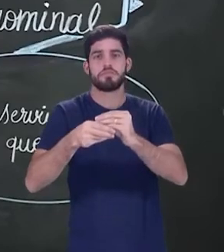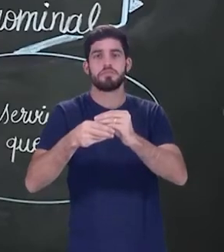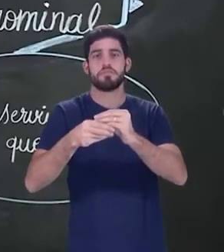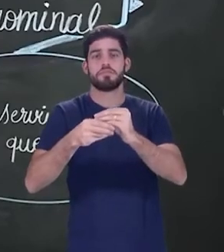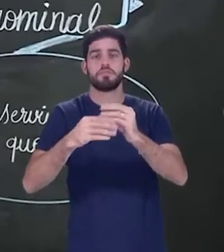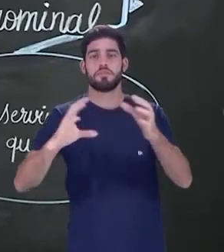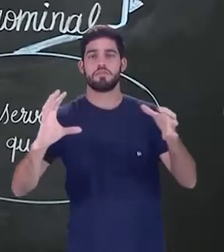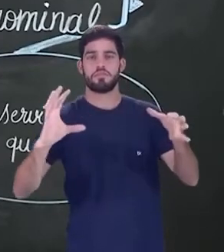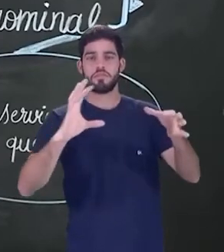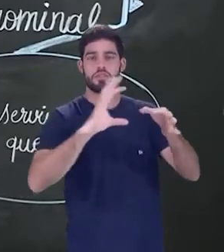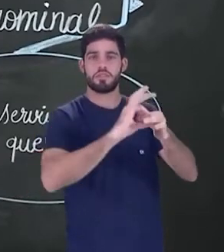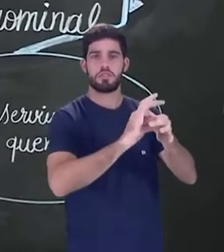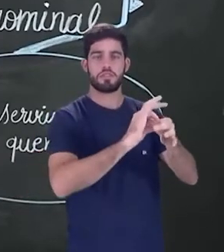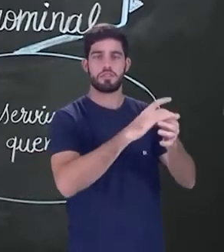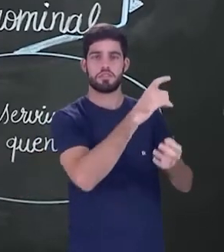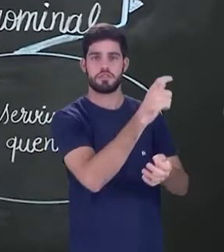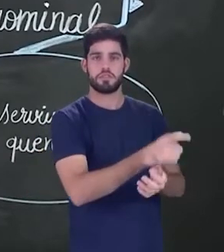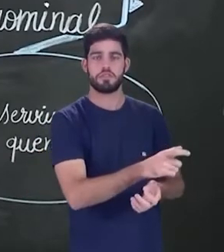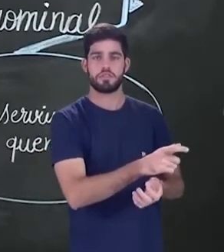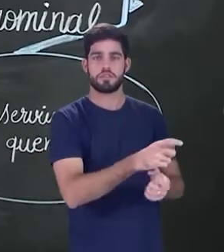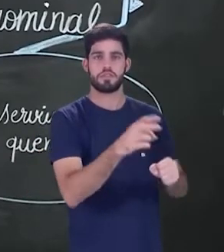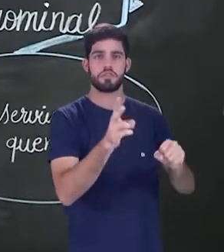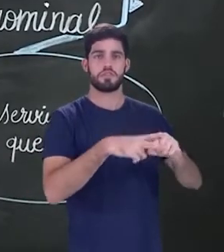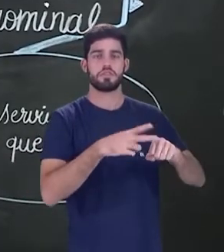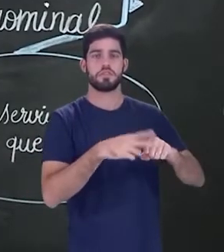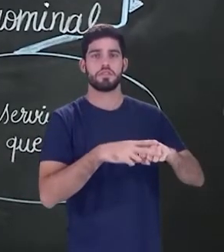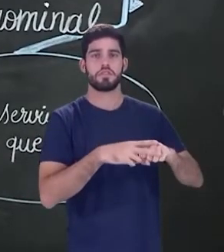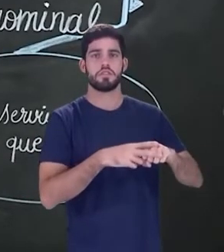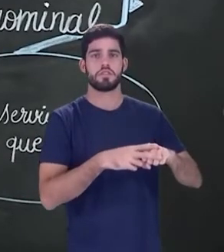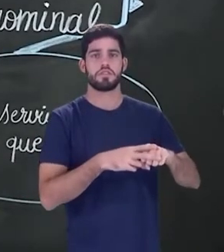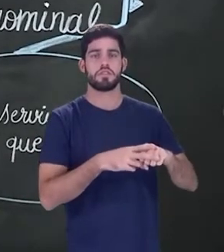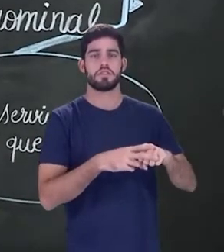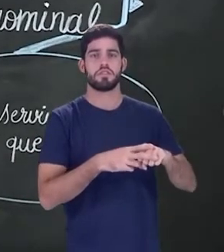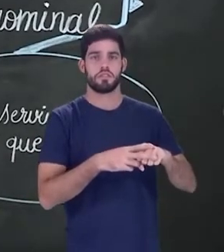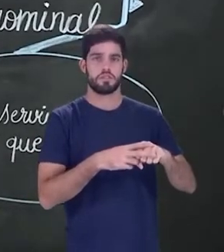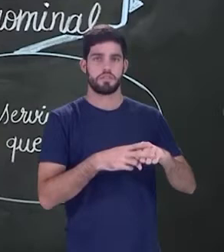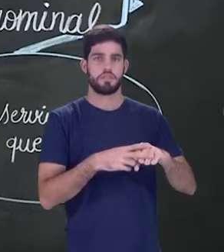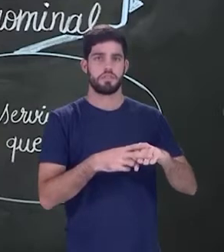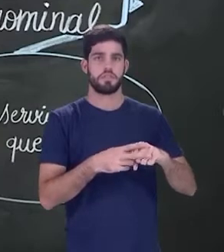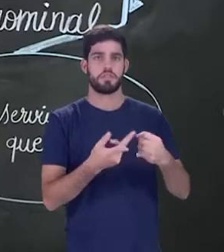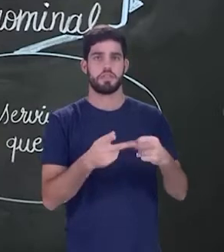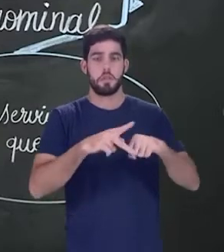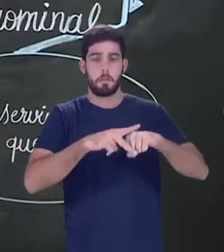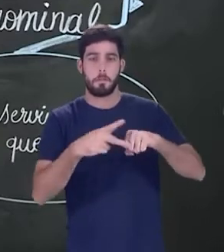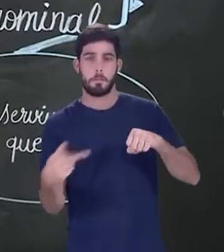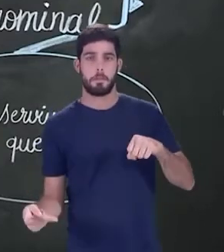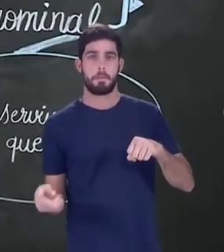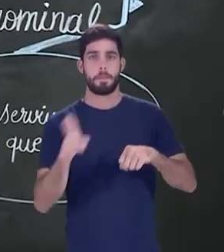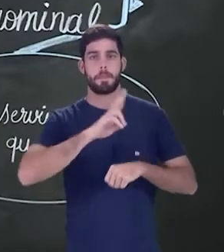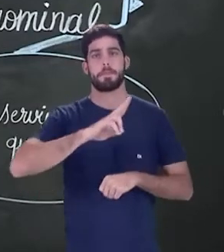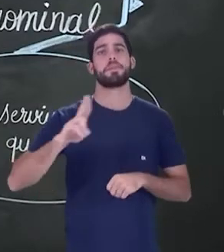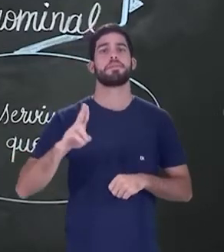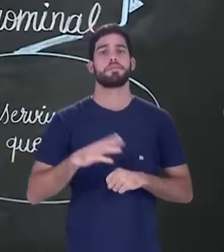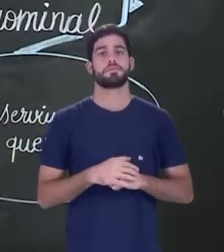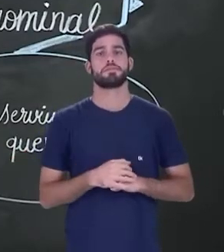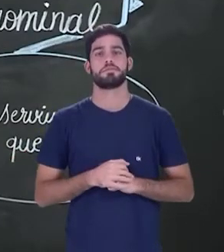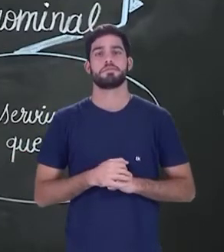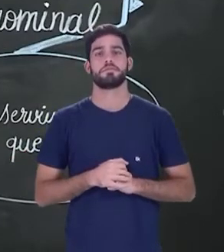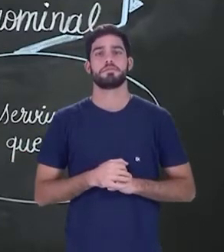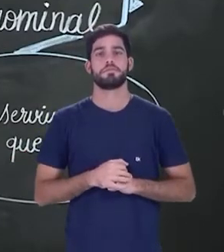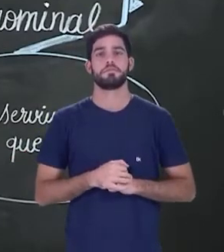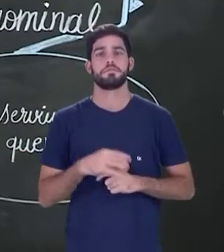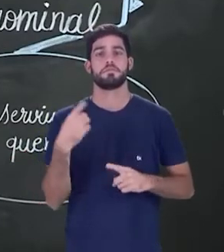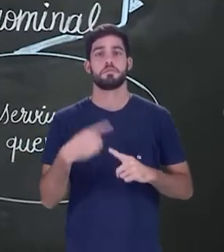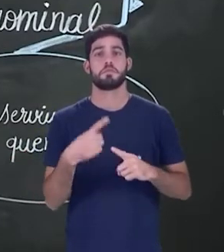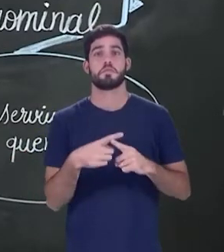ligada ao sujeito por meio de um verbo chamado de verbo de ligação, a gente chama esse tipo de predicado nominal, porque o núcleo